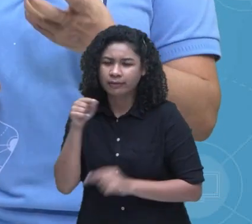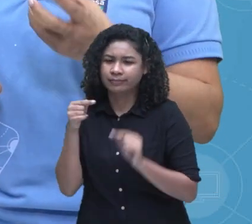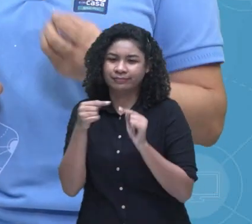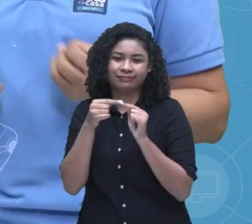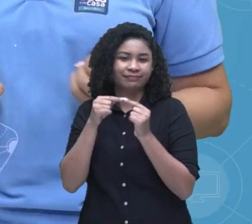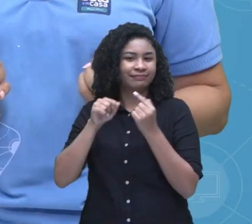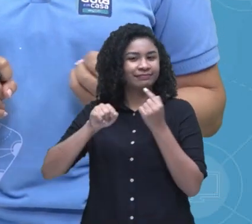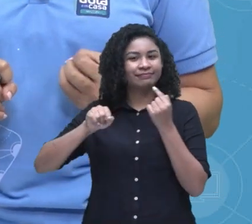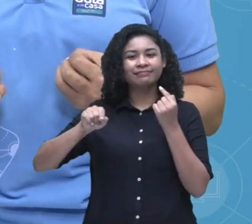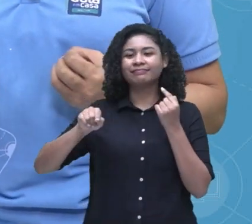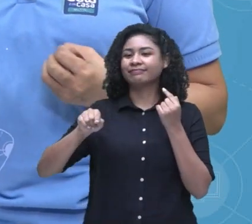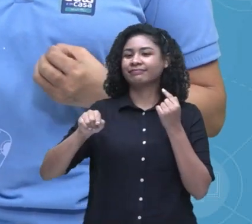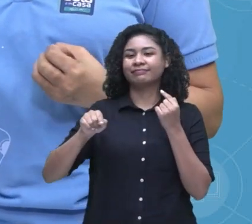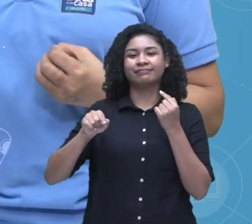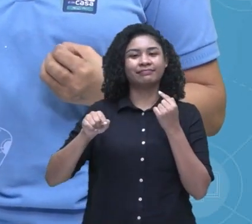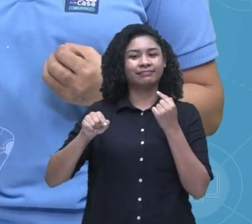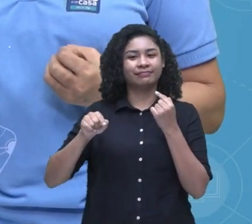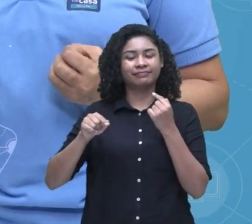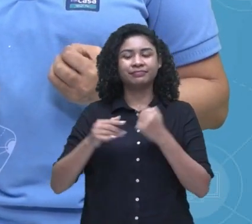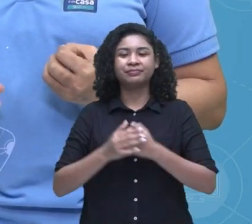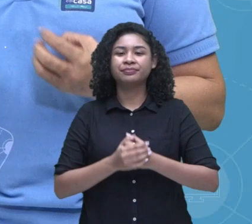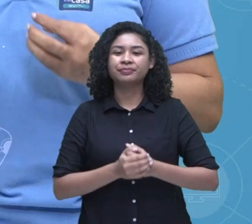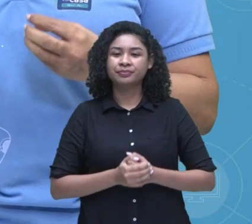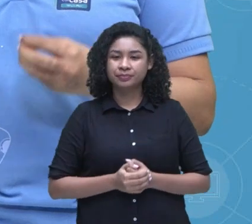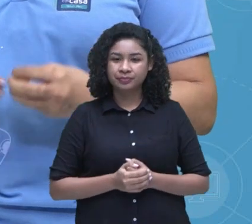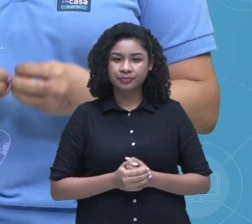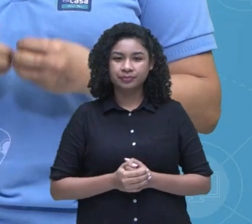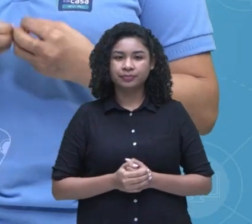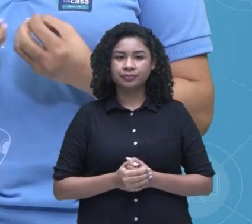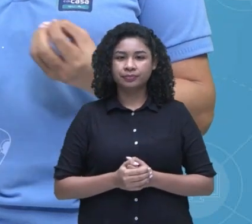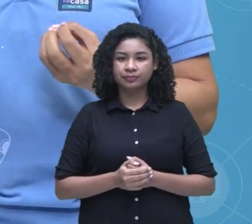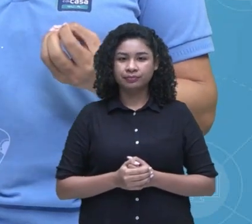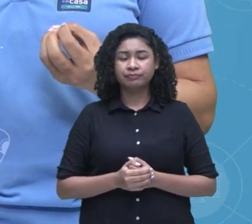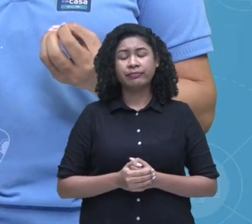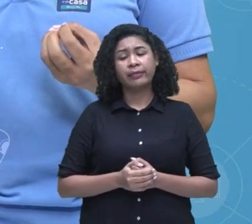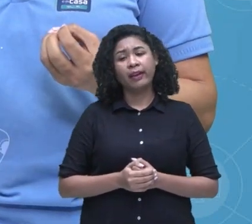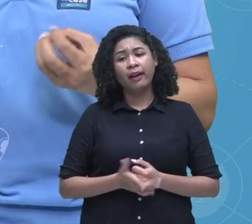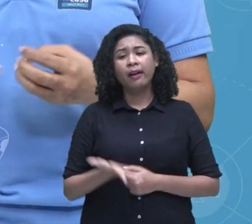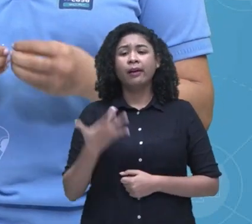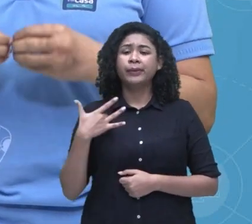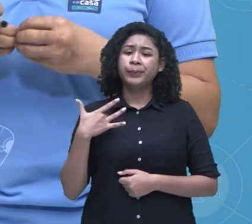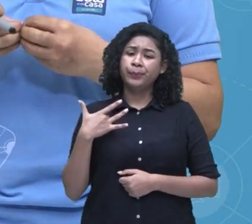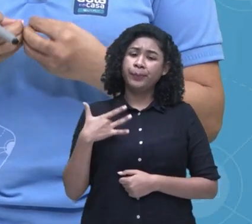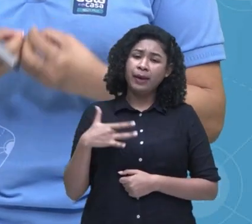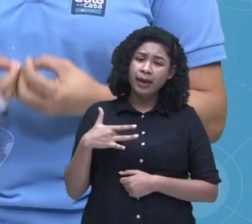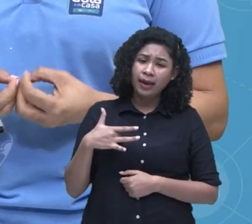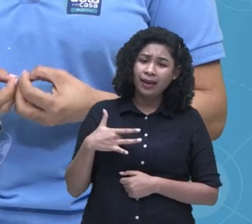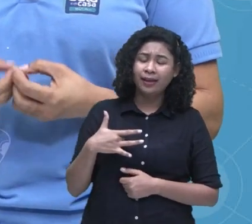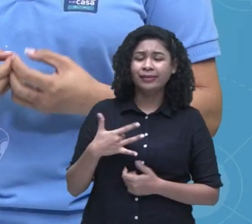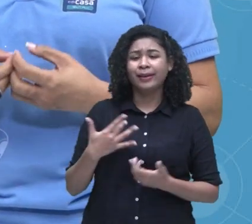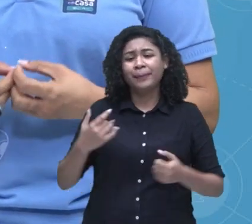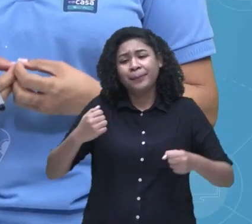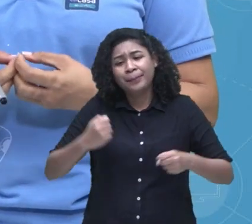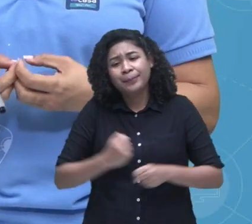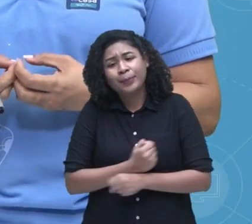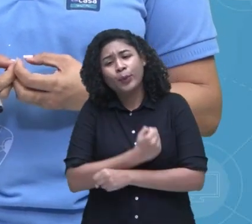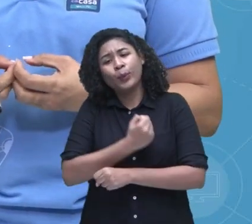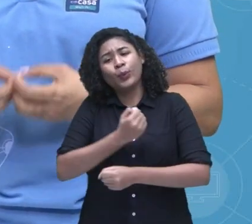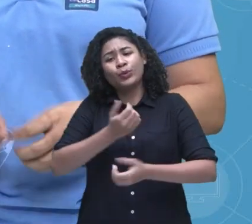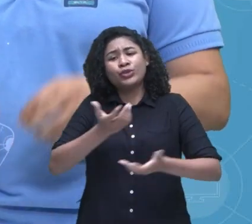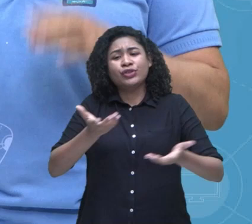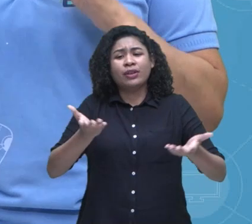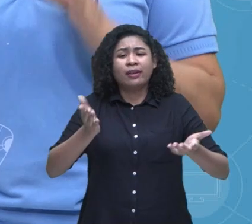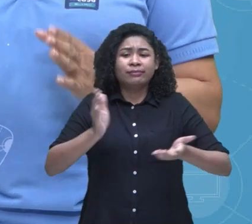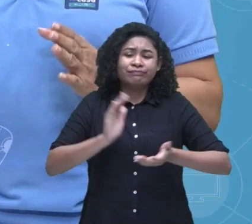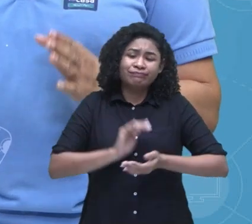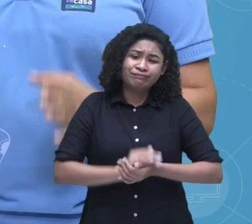de pena que está aí no pavão. Quando eu digo que dó, né, você não vai poder ir à